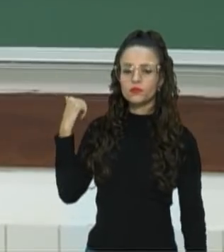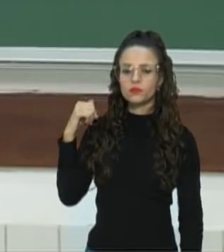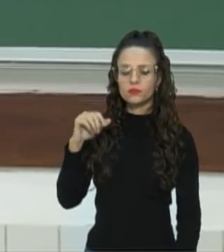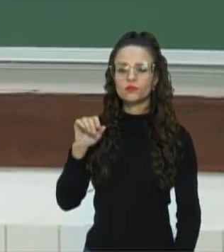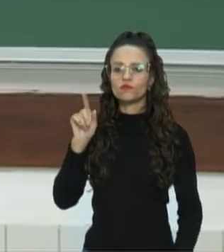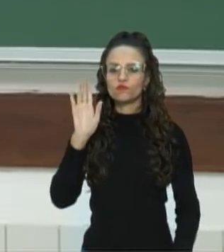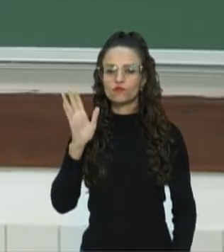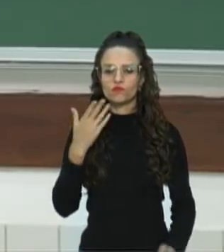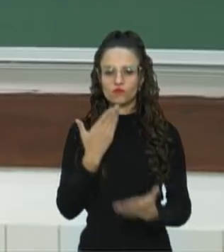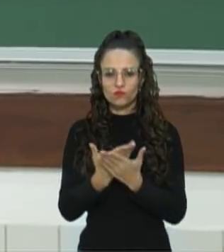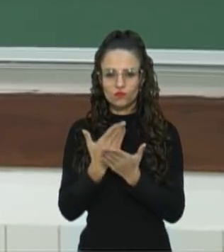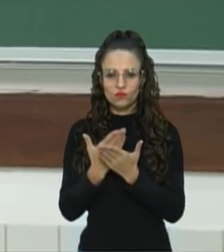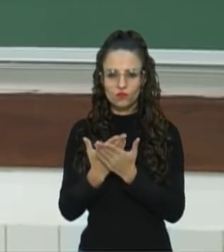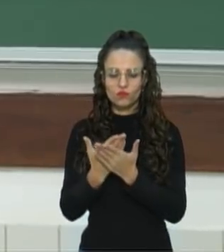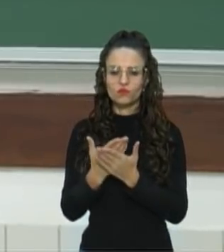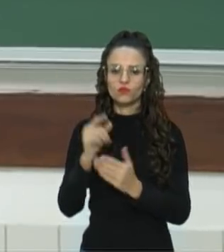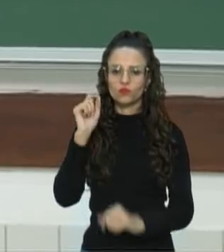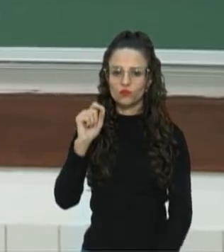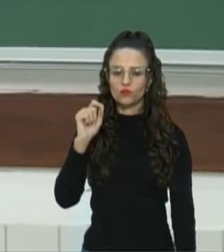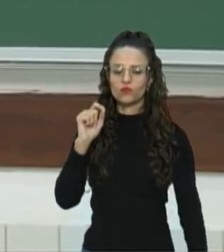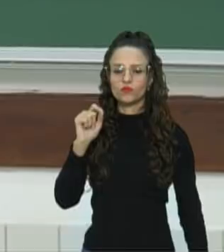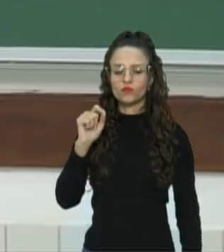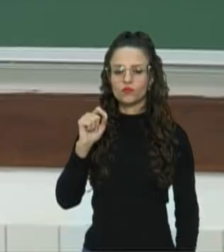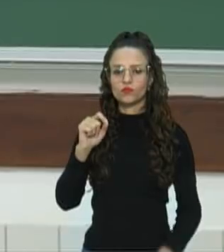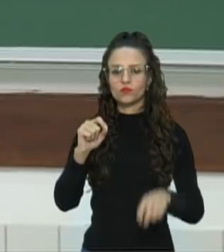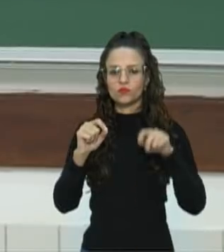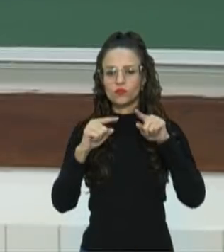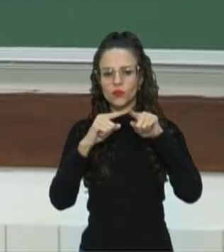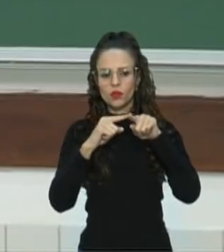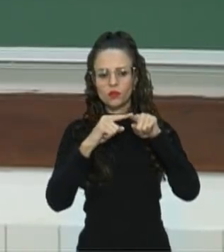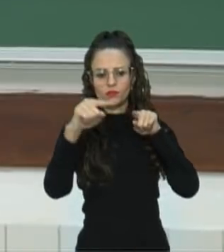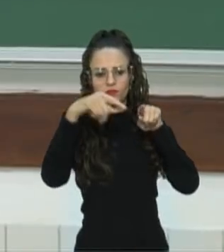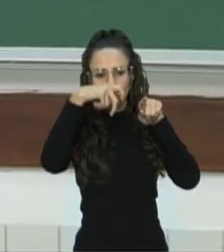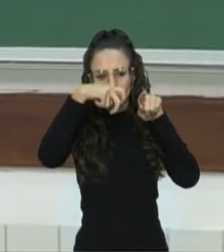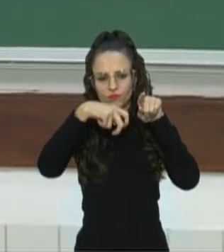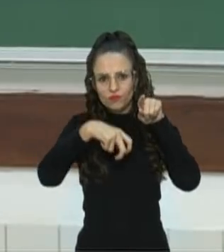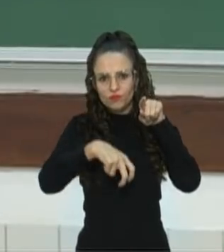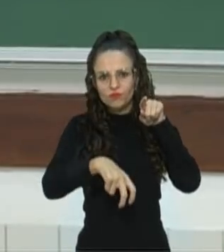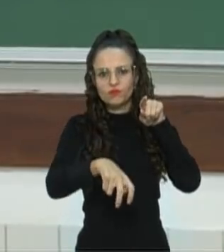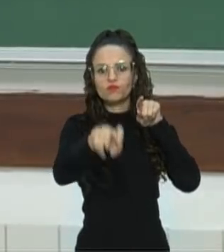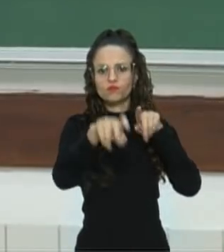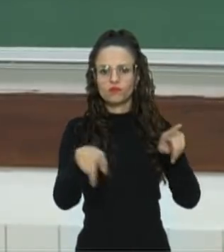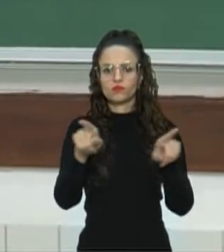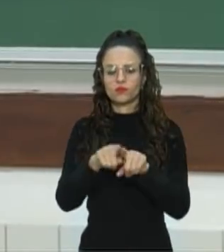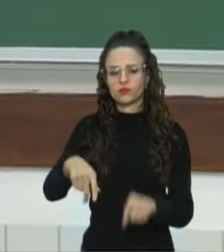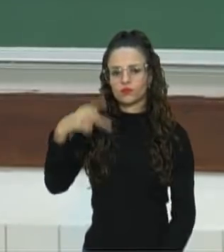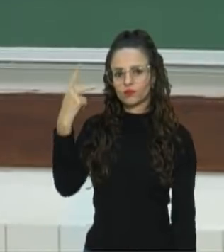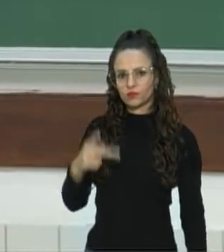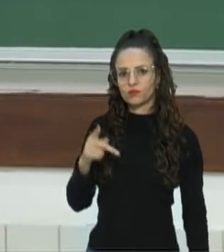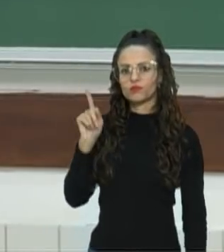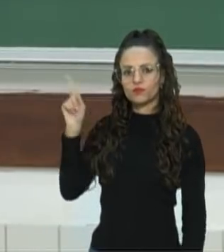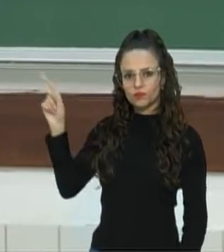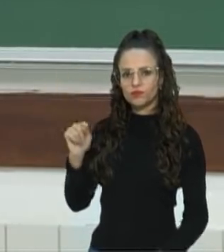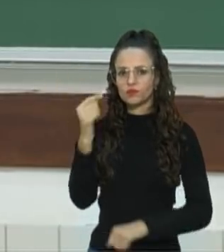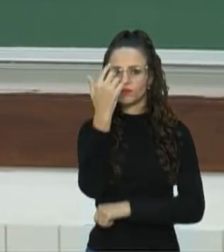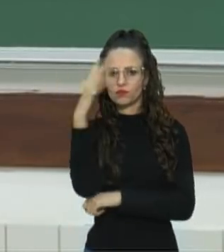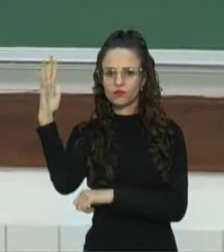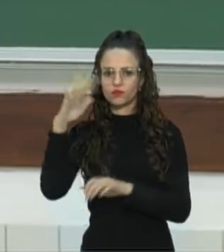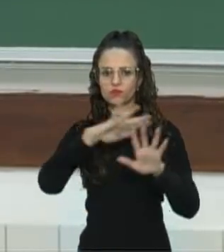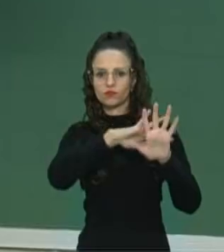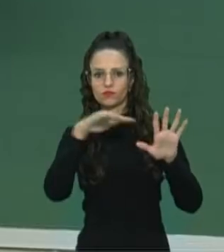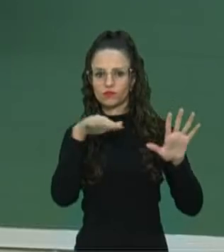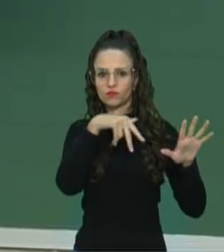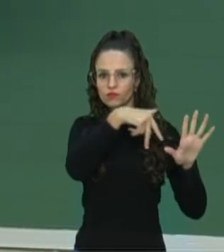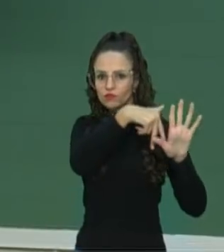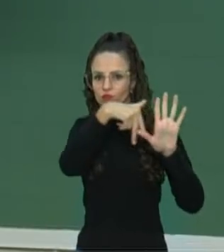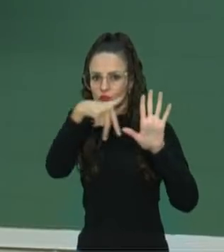né, a prática da tirolesa também é utilizada bastante no ecoturismo. O arvorismo também é muito utilizado e bastante